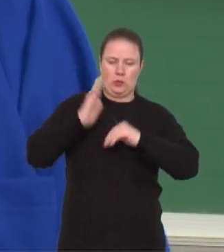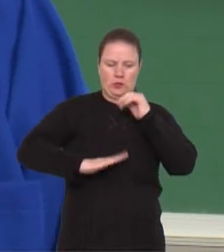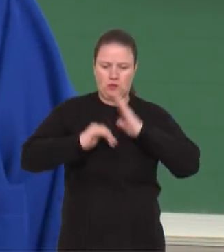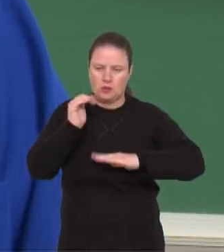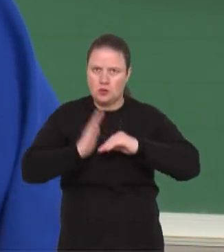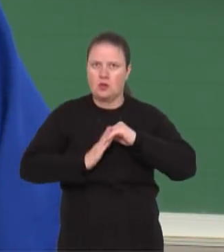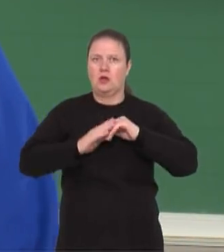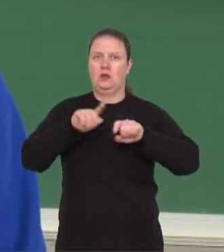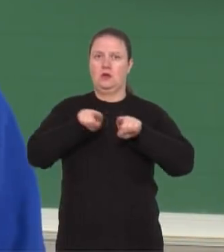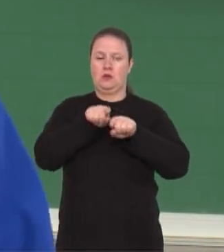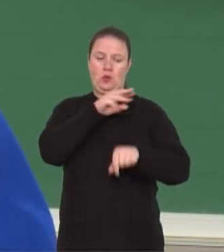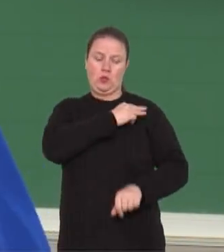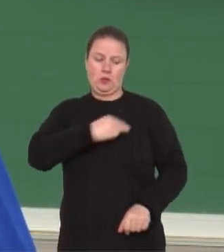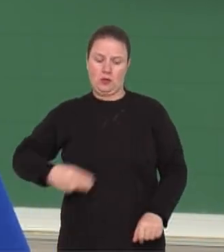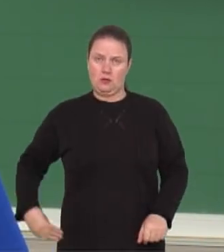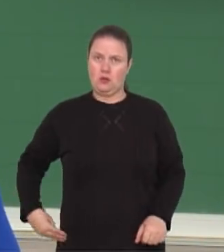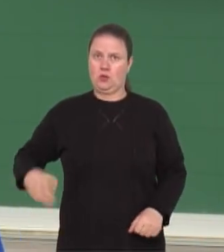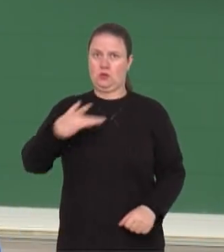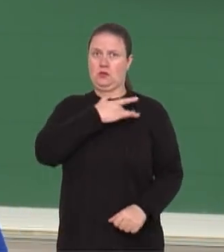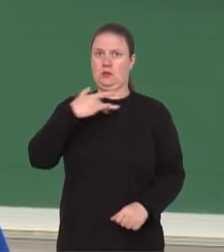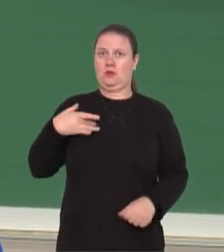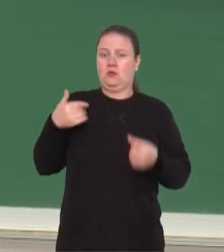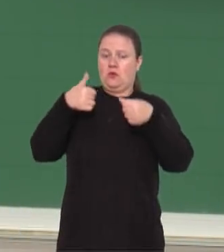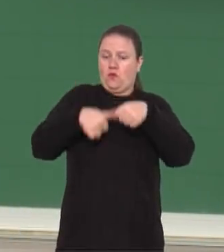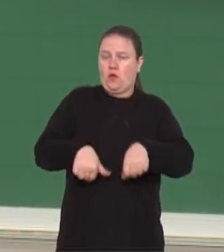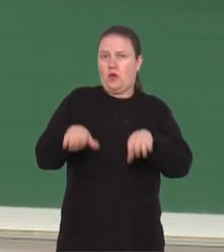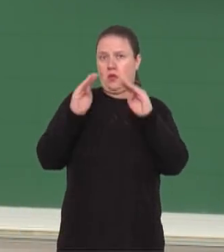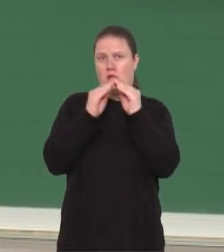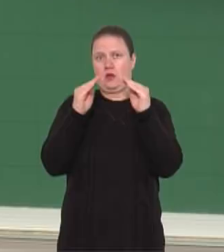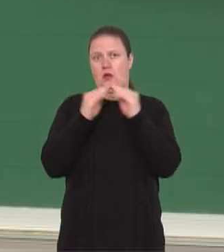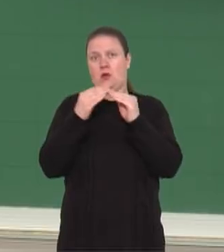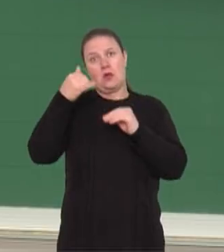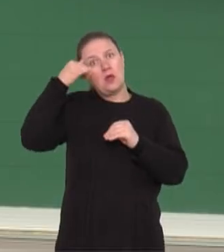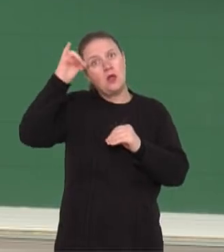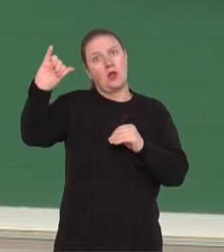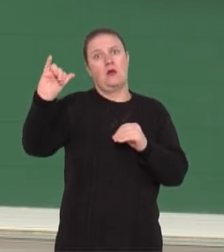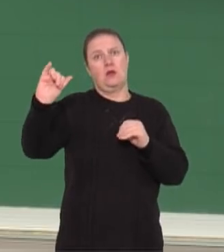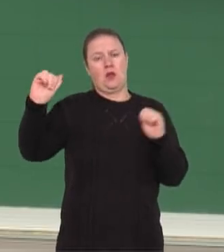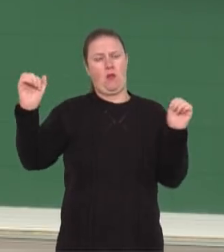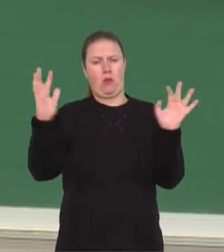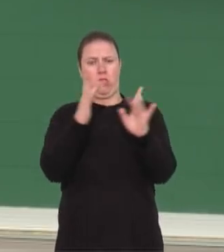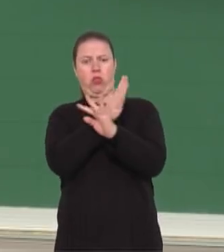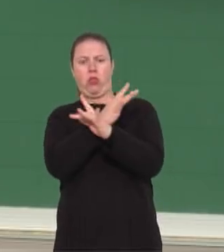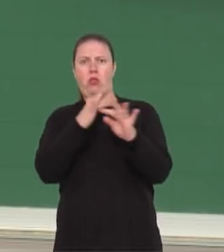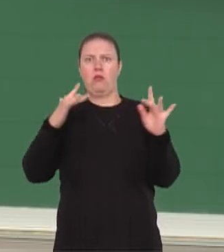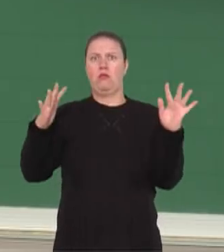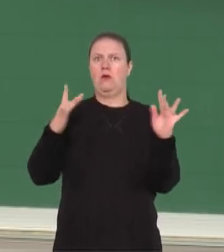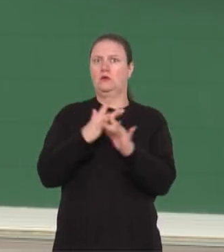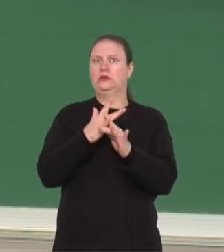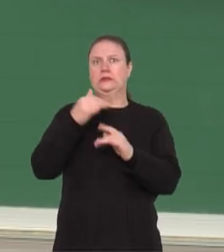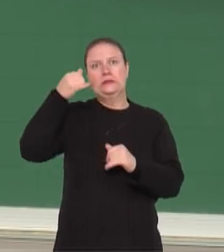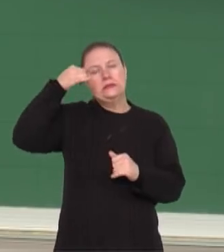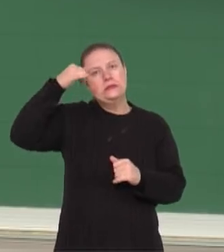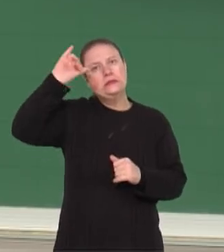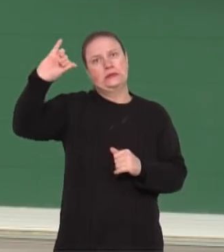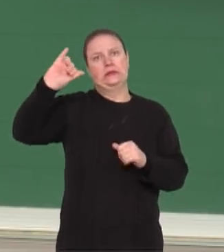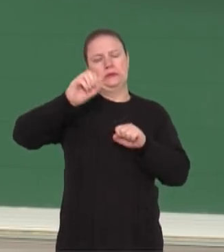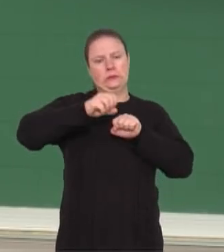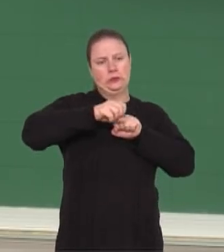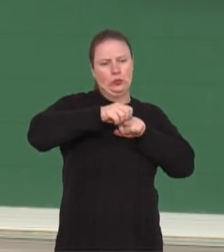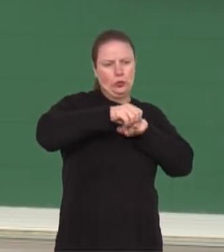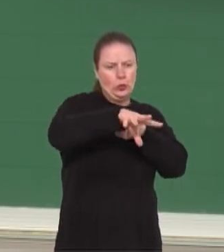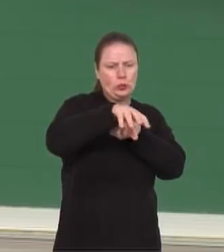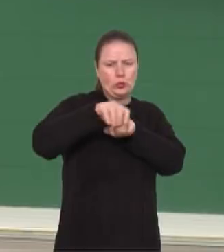ministro da Saúde, né? De ficar em casa e evitar aí a aglomeração com pessoas, enfim, para evitar a transmissão do